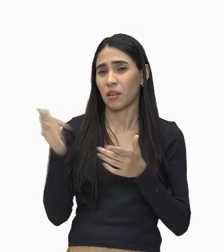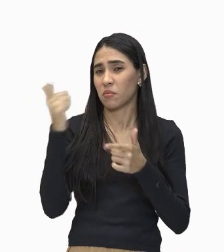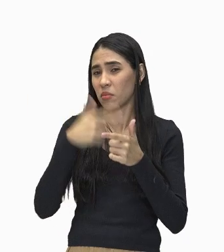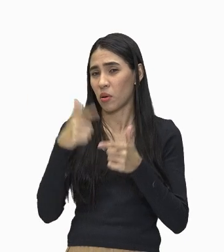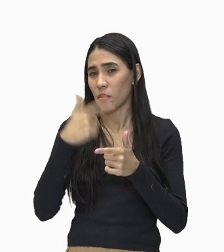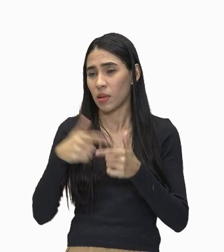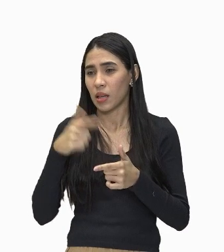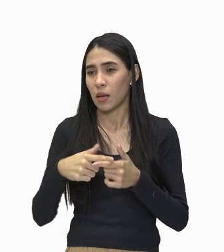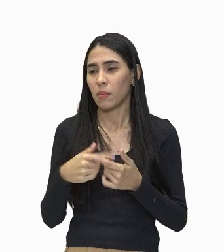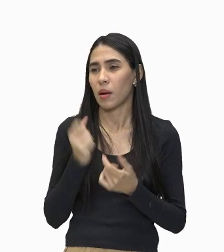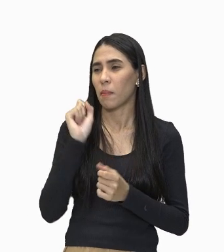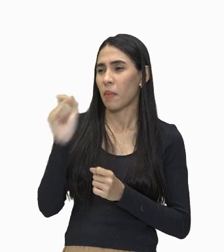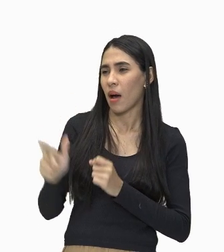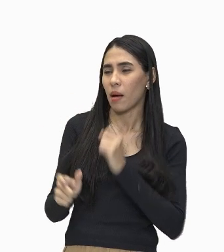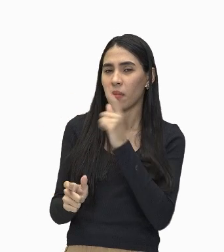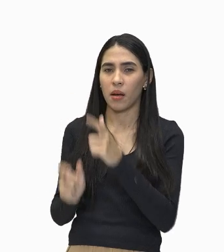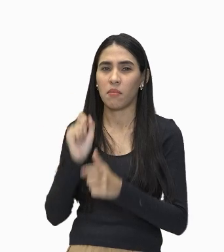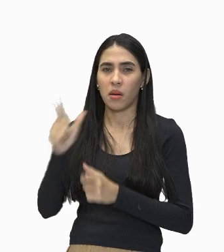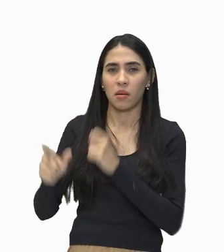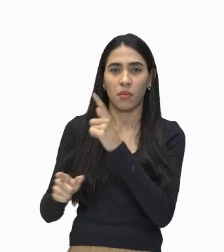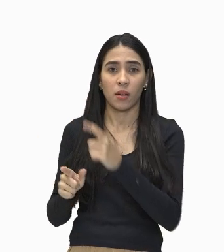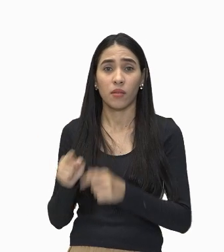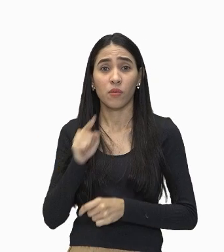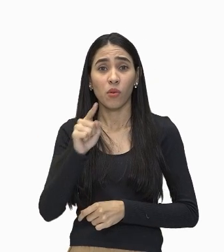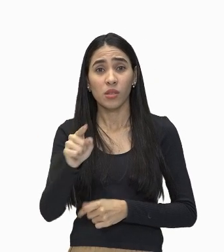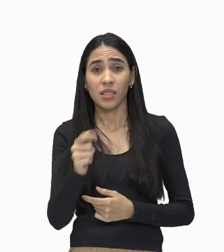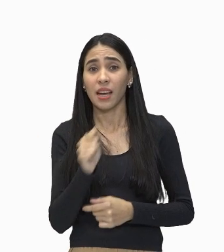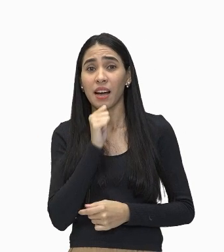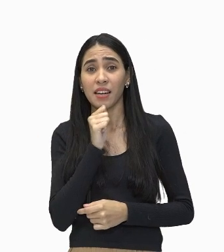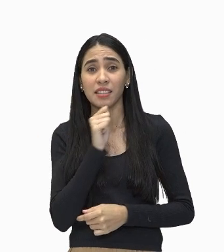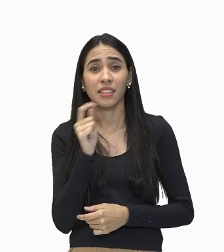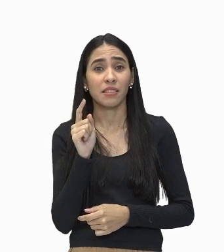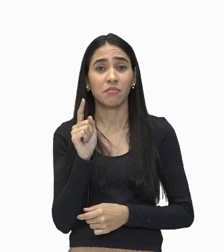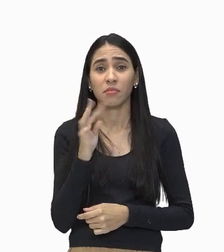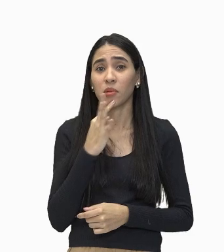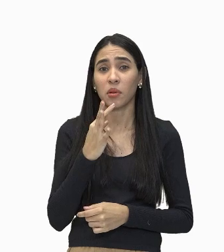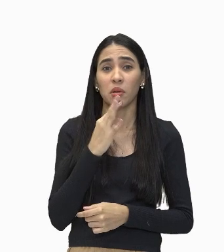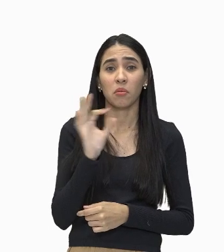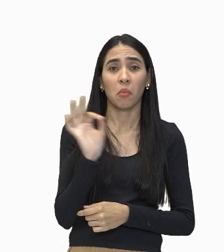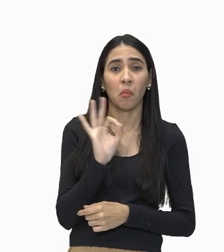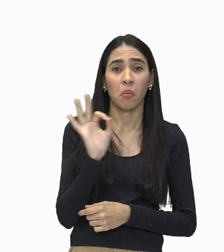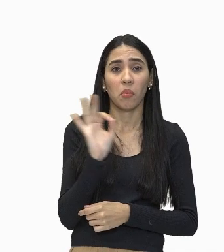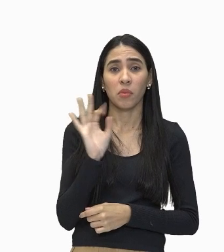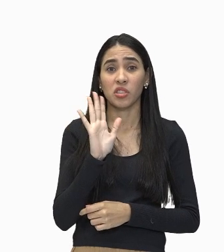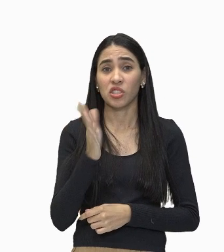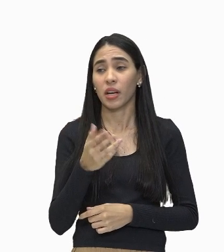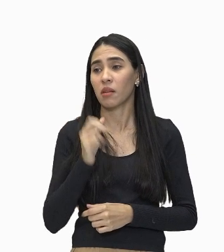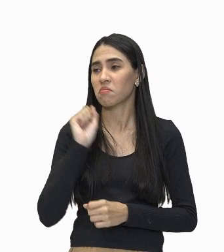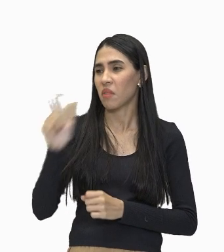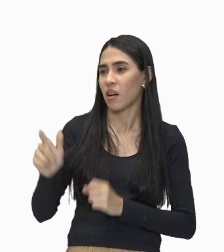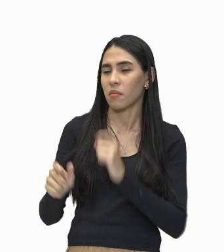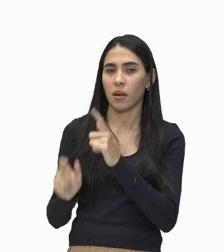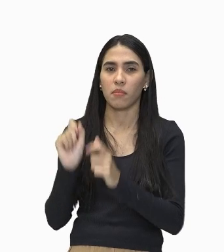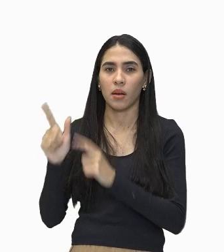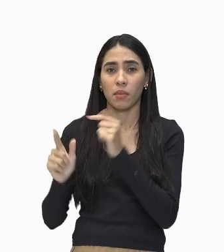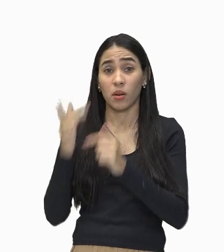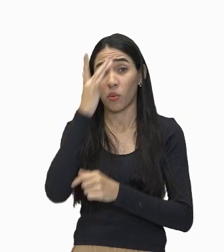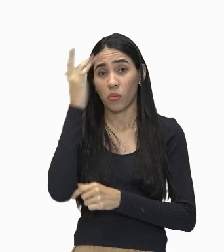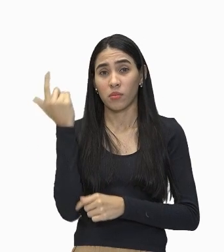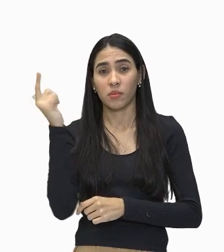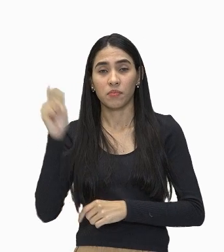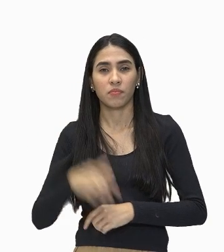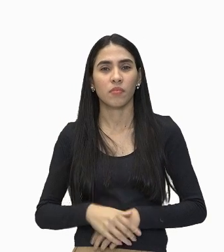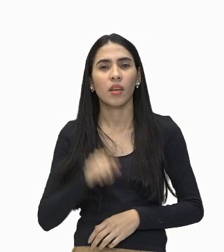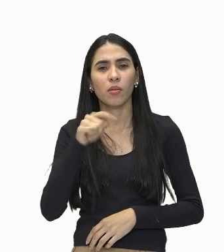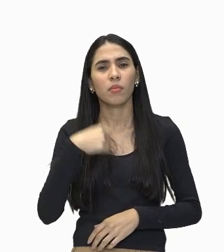começa a falar mal da pessoa. Você nem conheceu a pessoa ainda, mas já estão falando mal dela. Aí eu pergunto